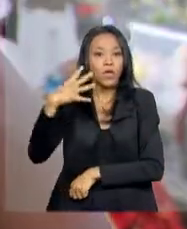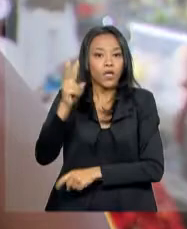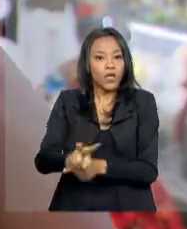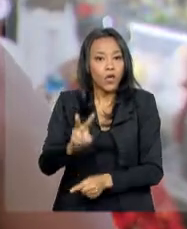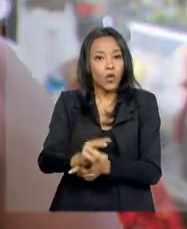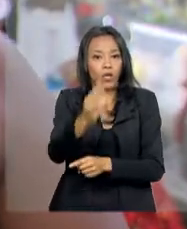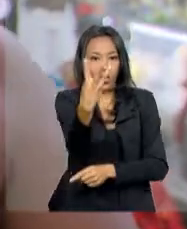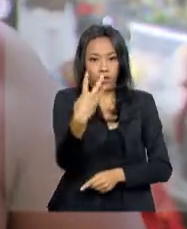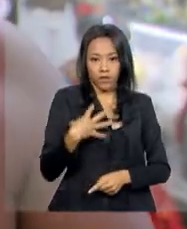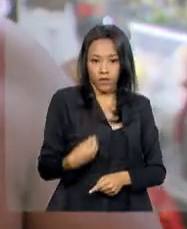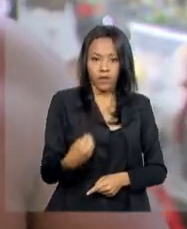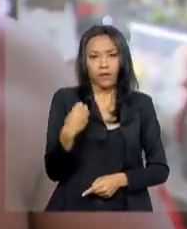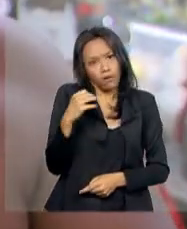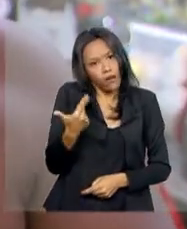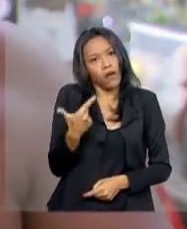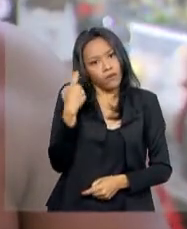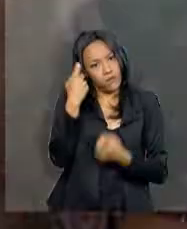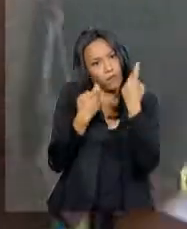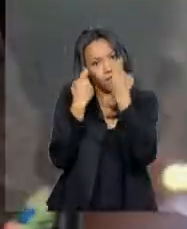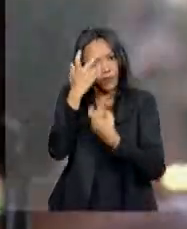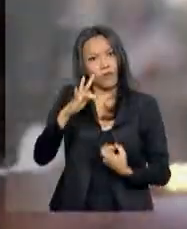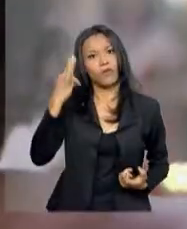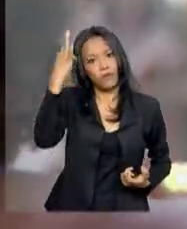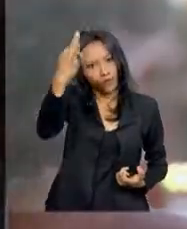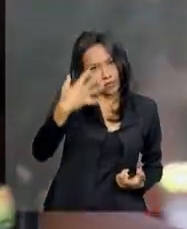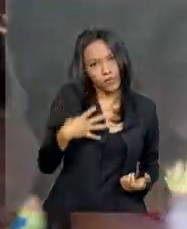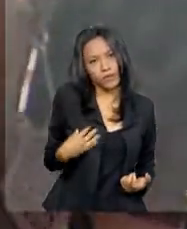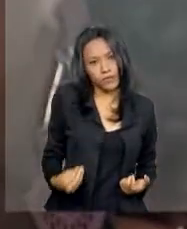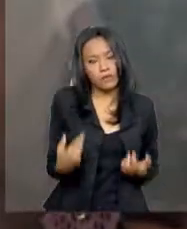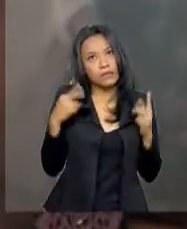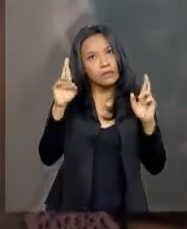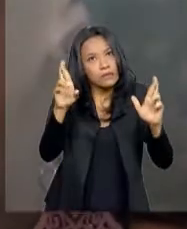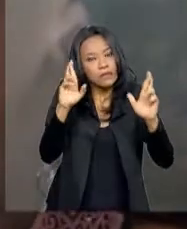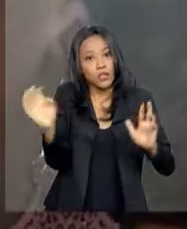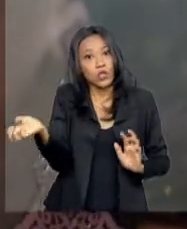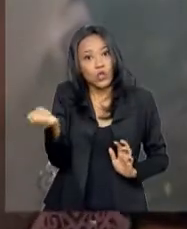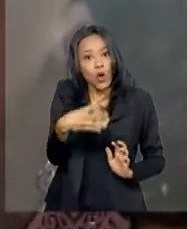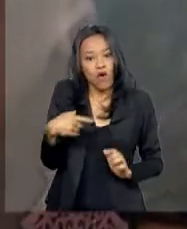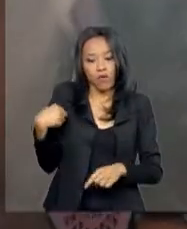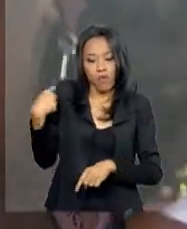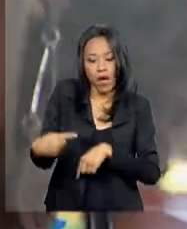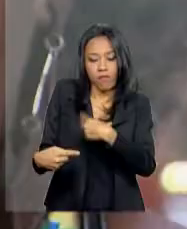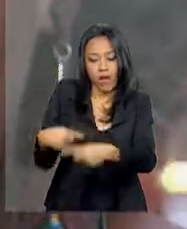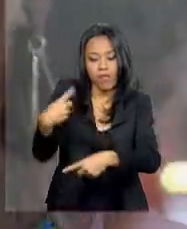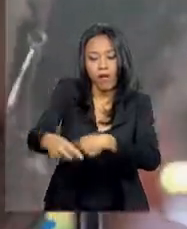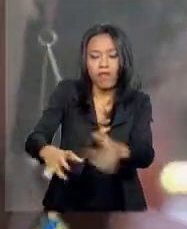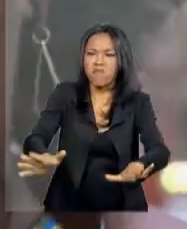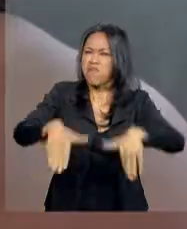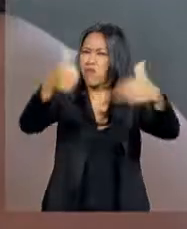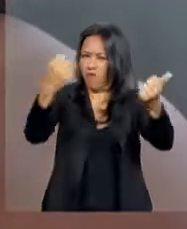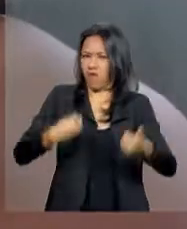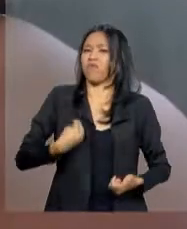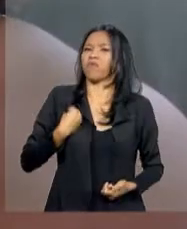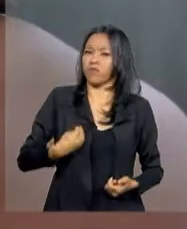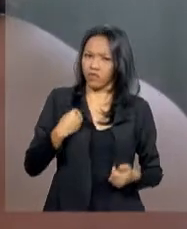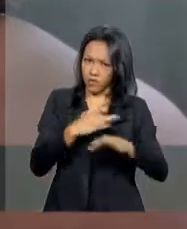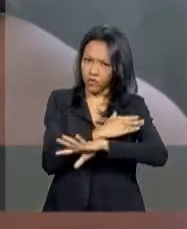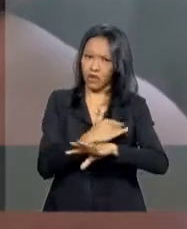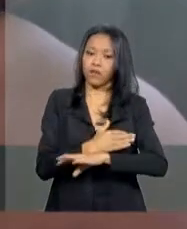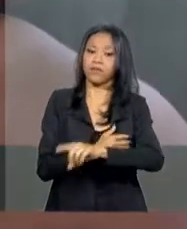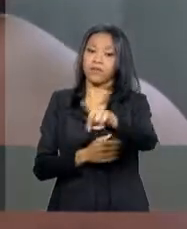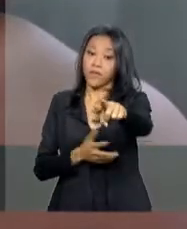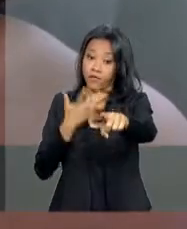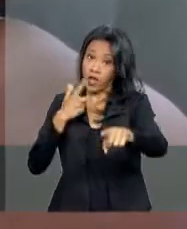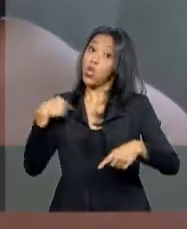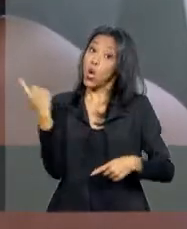Confessa que se preocupa com o futuro deles e espera que as novas gerações vivam numa cidade melhor. Nós precisamos,